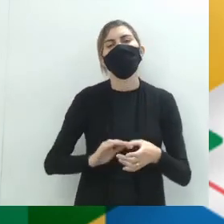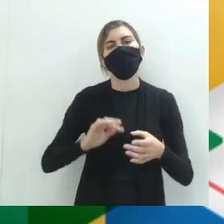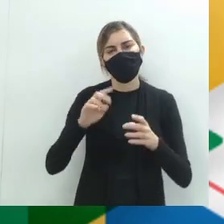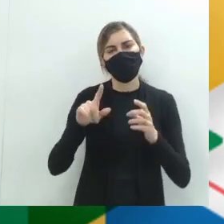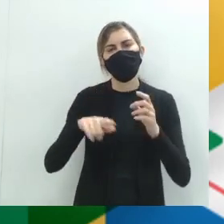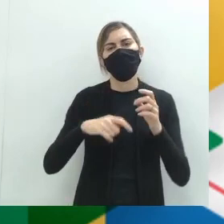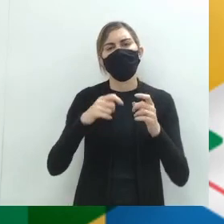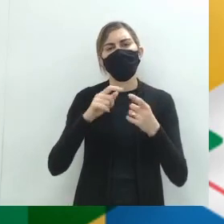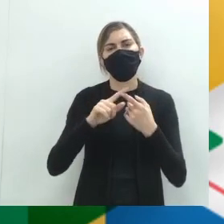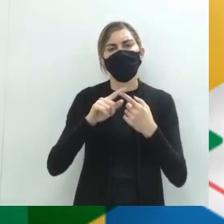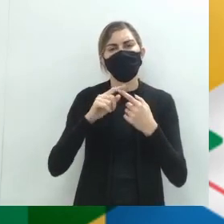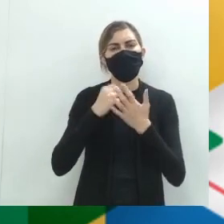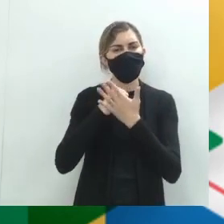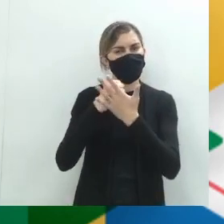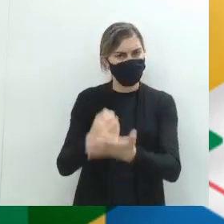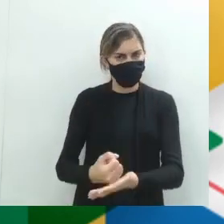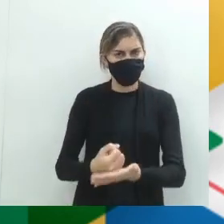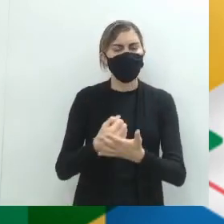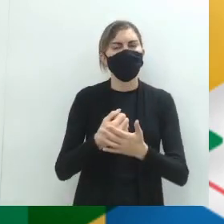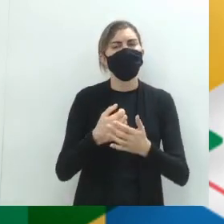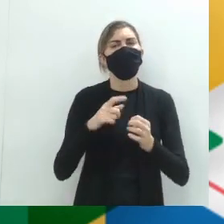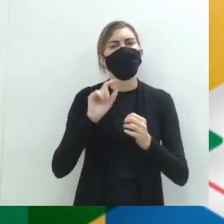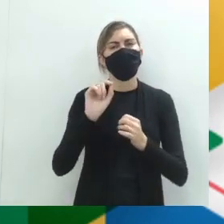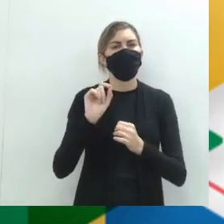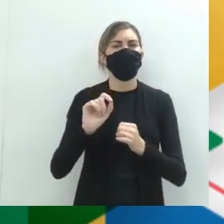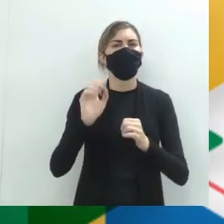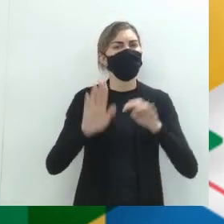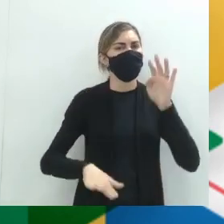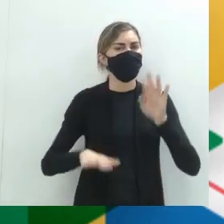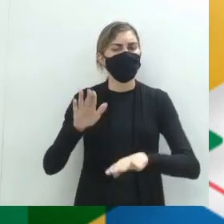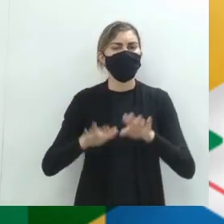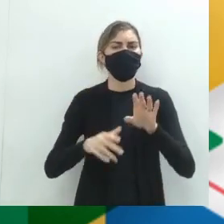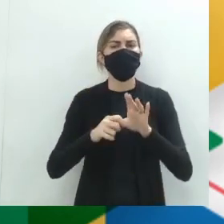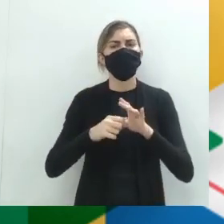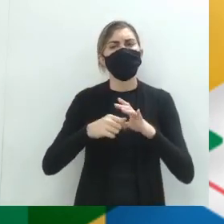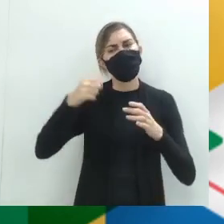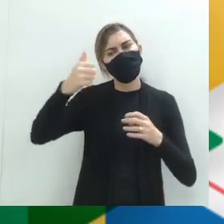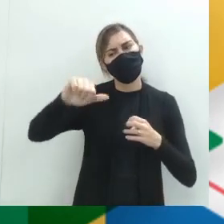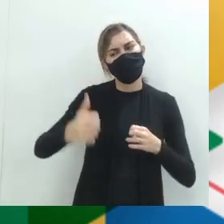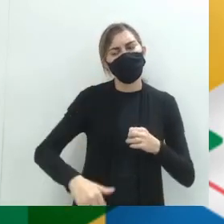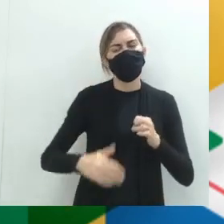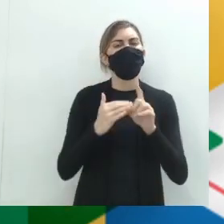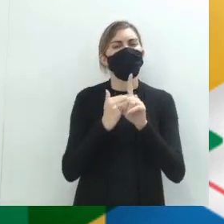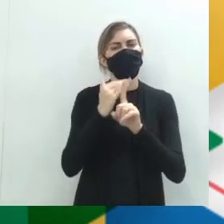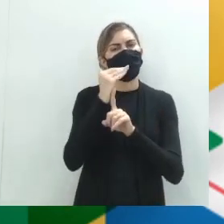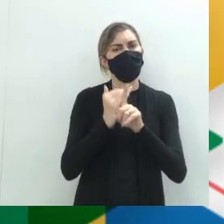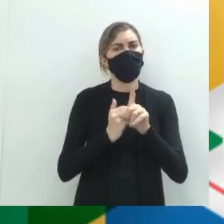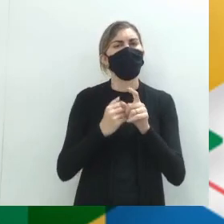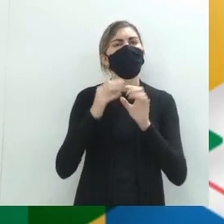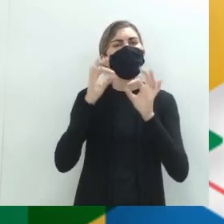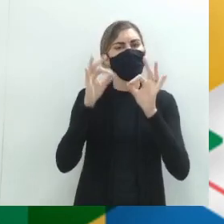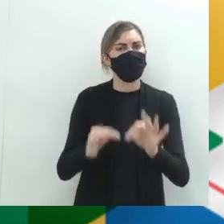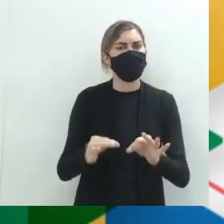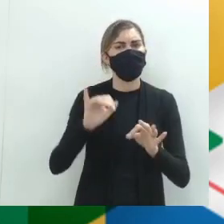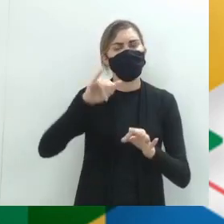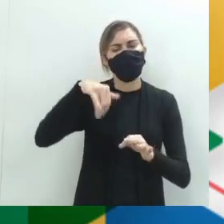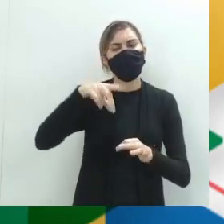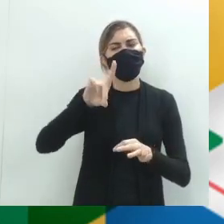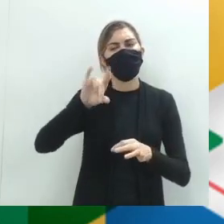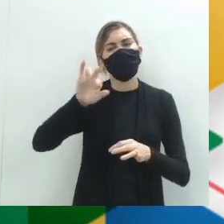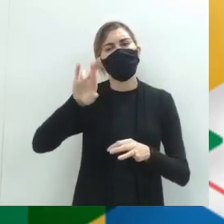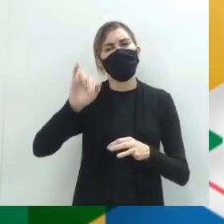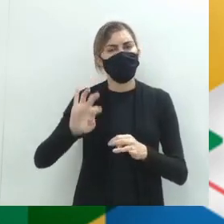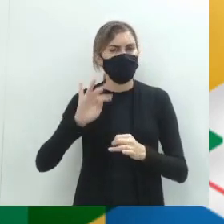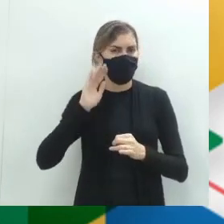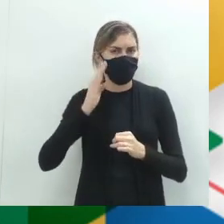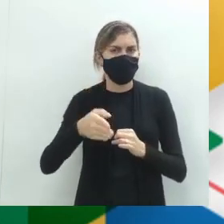sistema auxiliar que possibilita avaliar a temperatura de modo indireto. Olha para